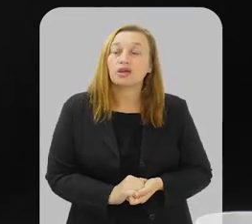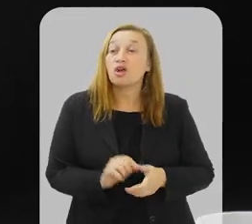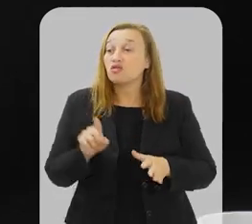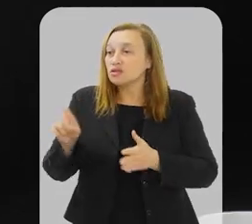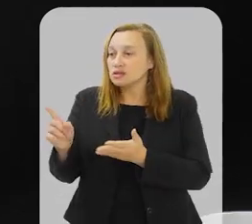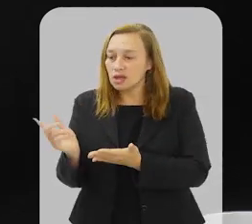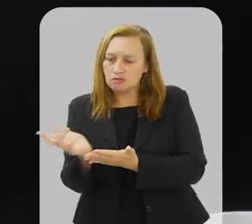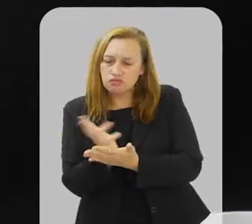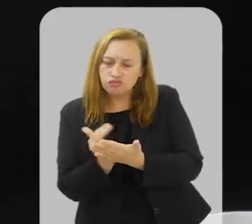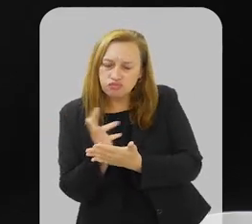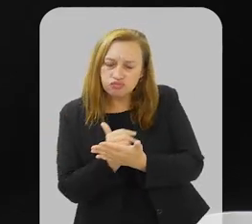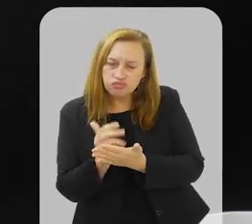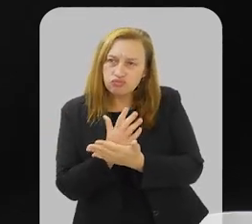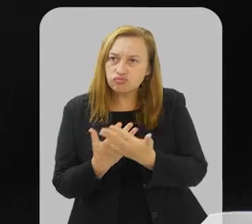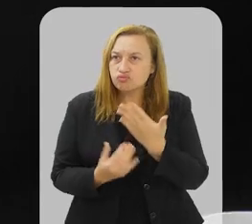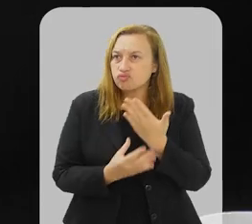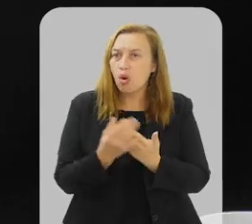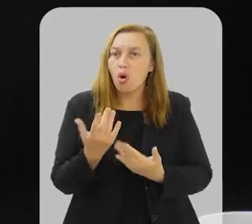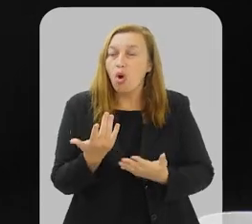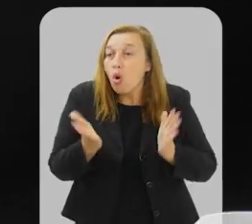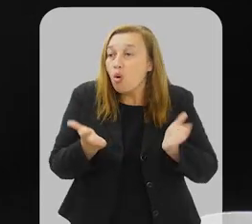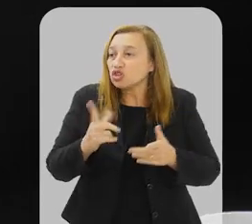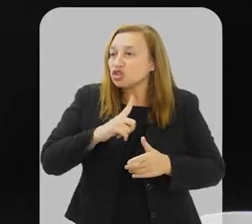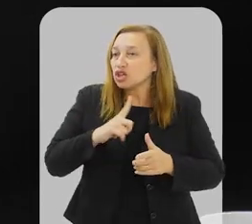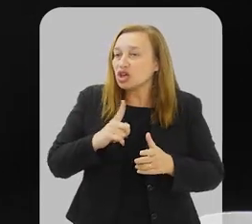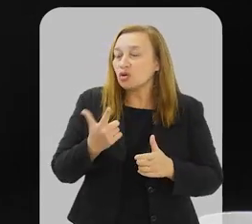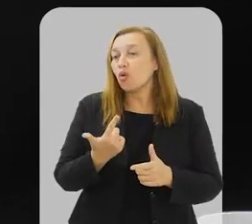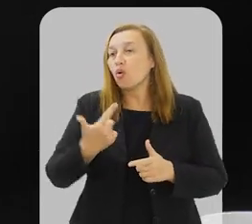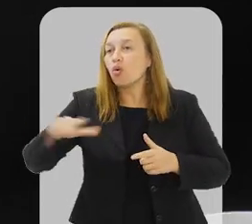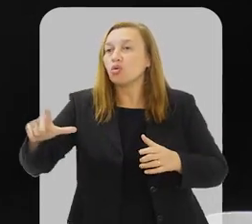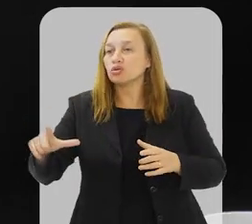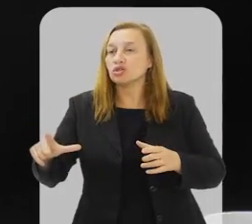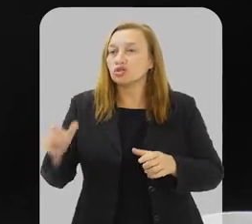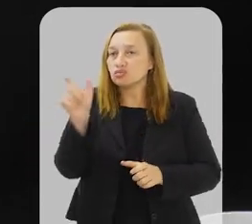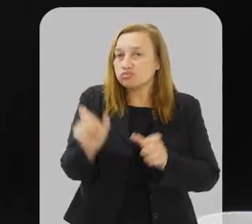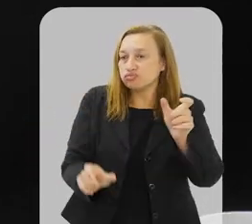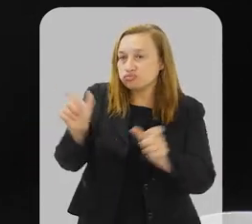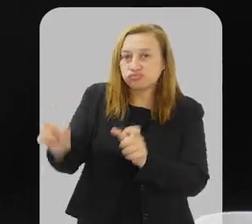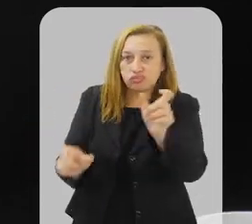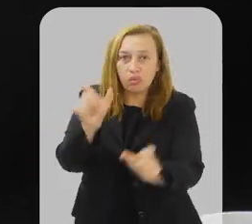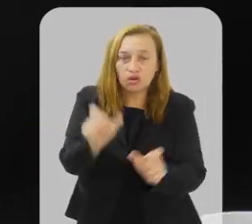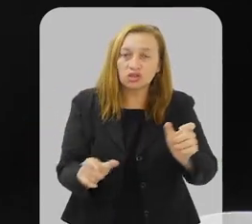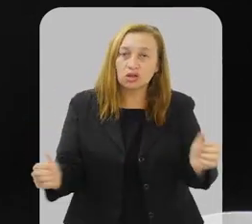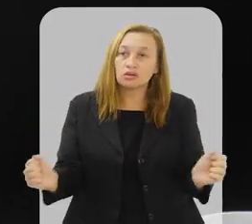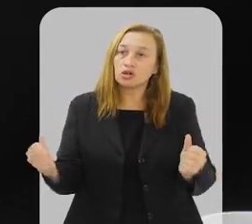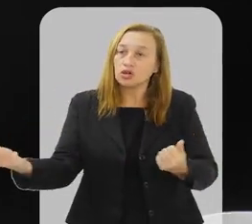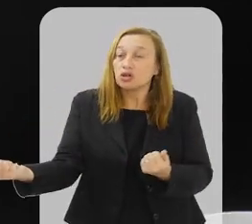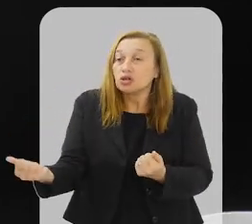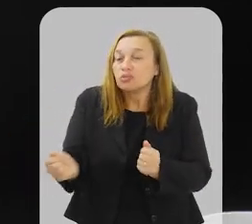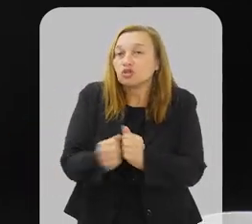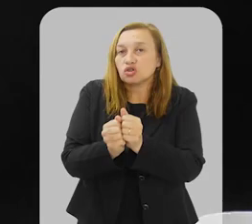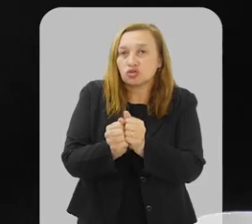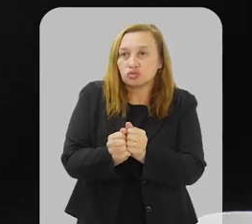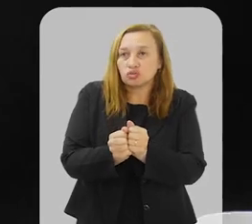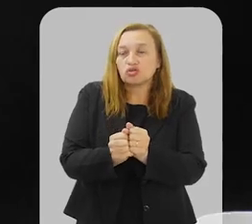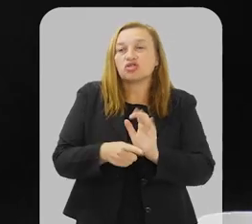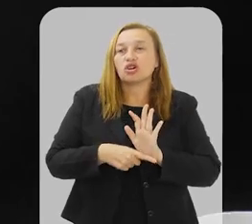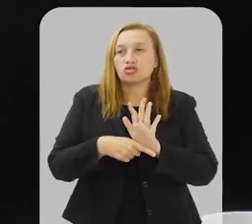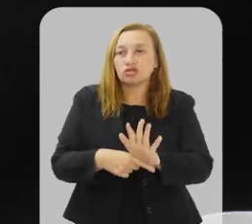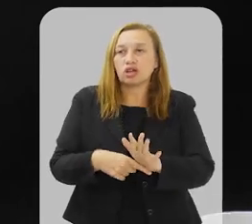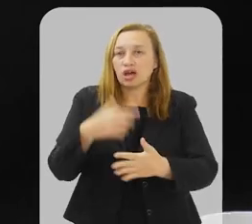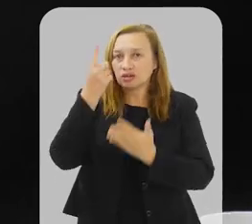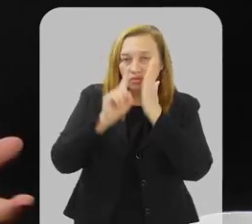prch seu desenho com sua mão hoje você tem outros braços que te ajudam na criação do um carnaval e cada vez mais você vai descobrindo